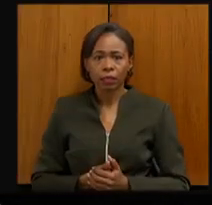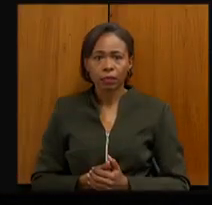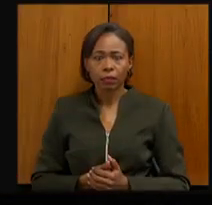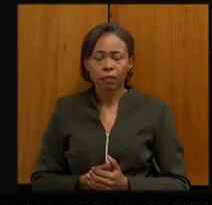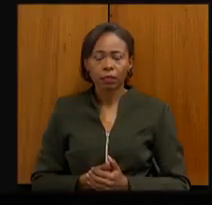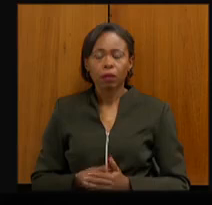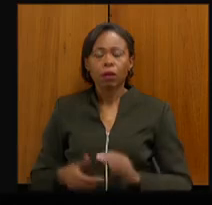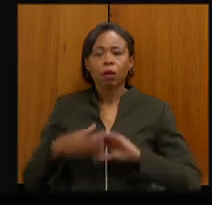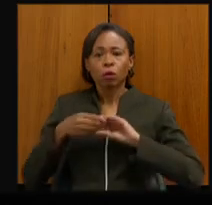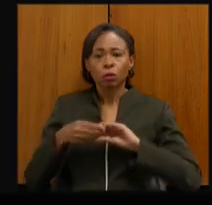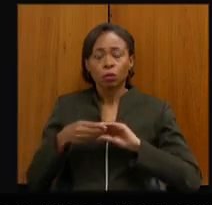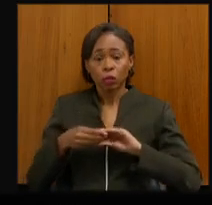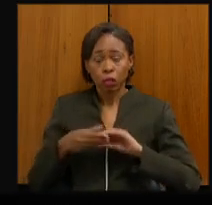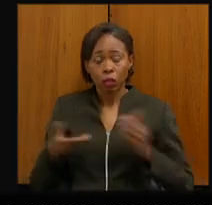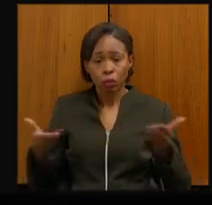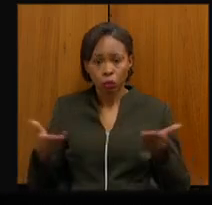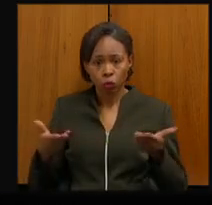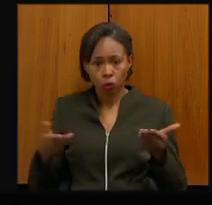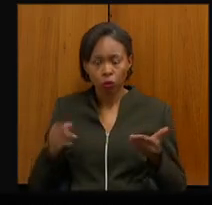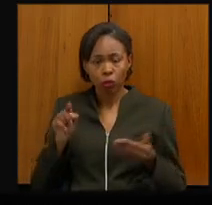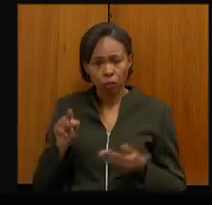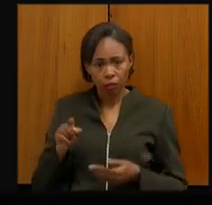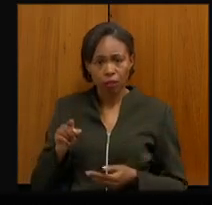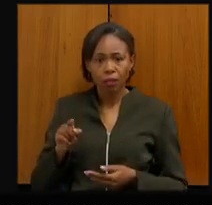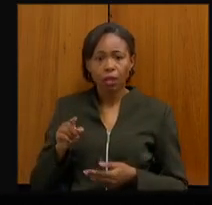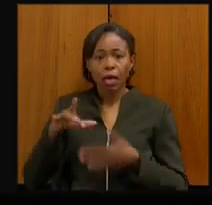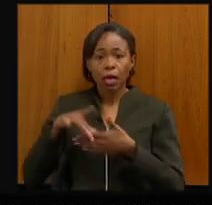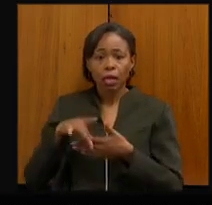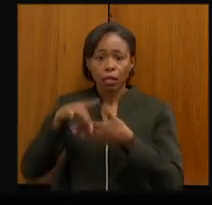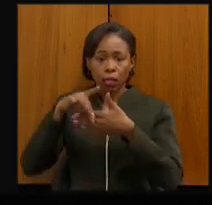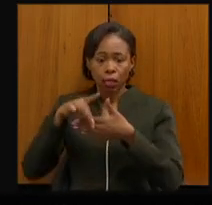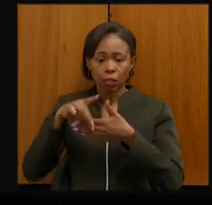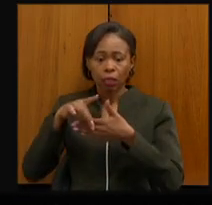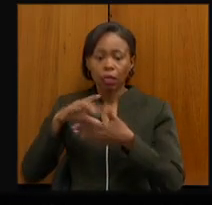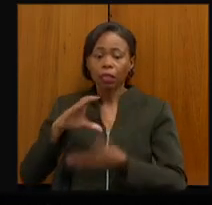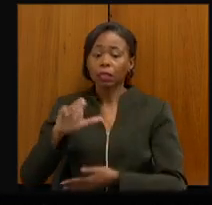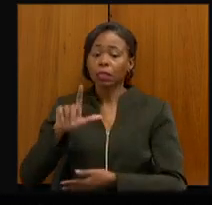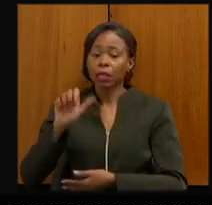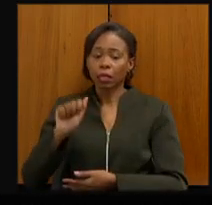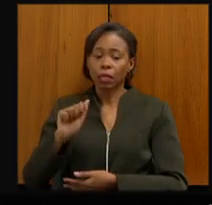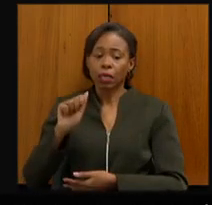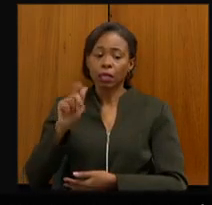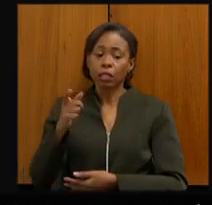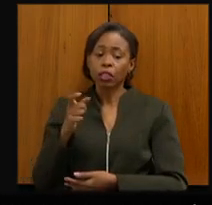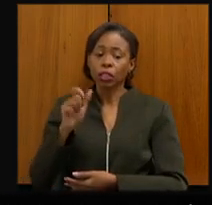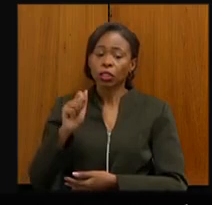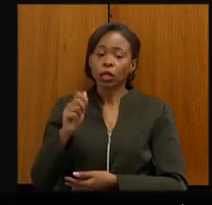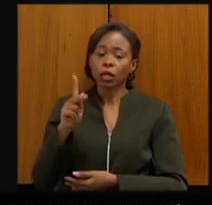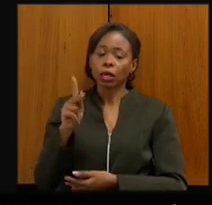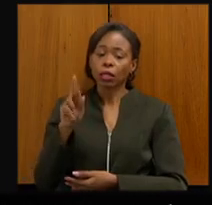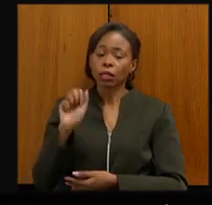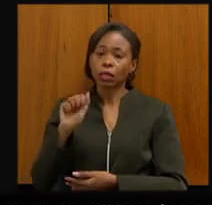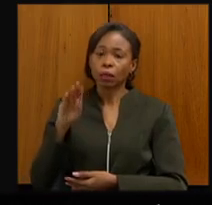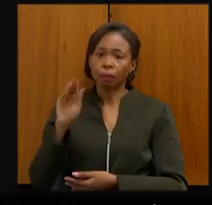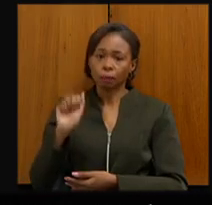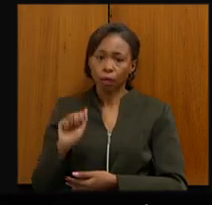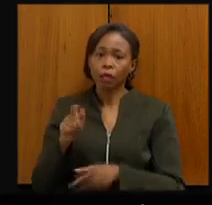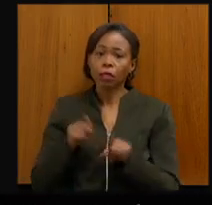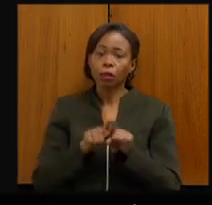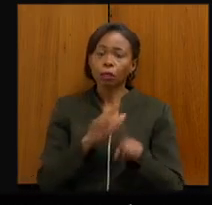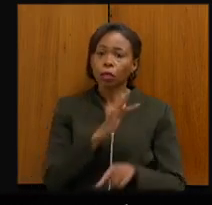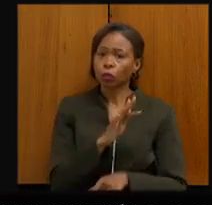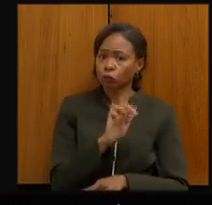cumprimentar nesta tarde a nossa querida liderança Célia xakriabá junto com freixo panda